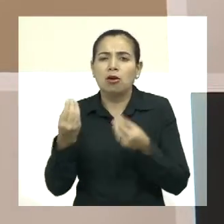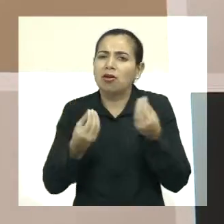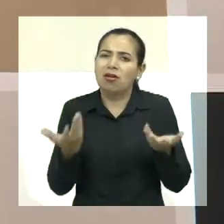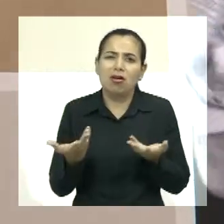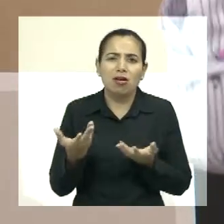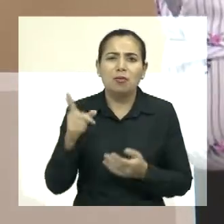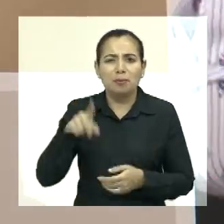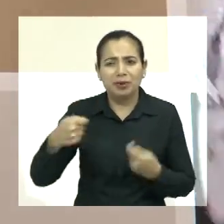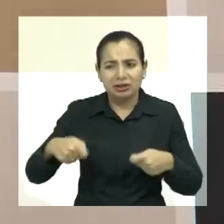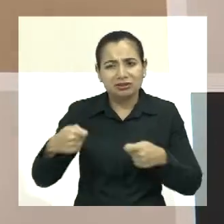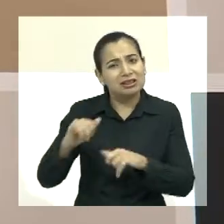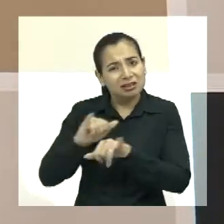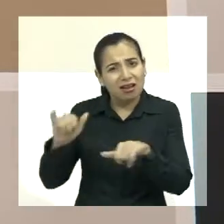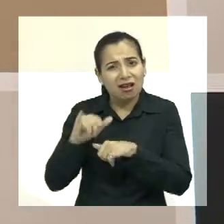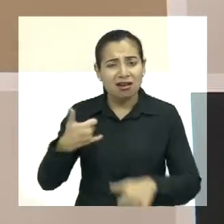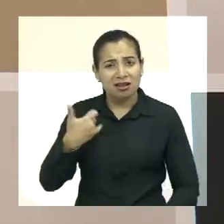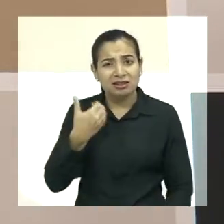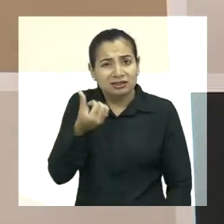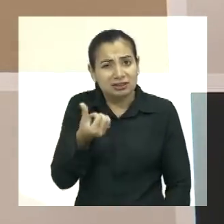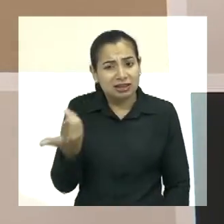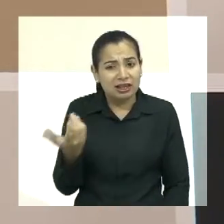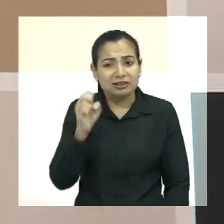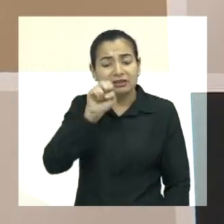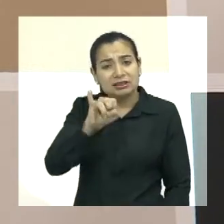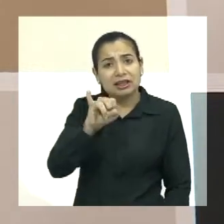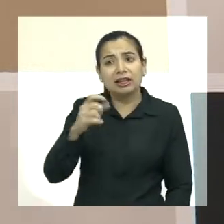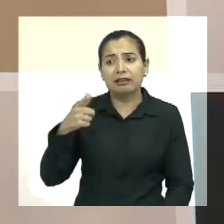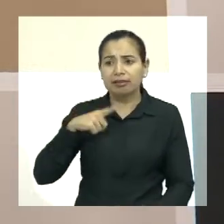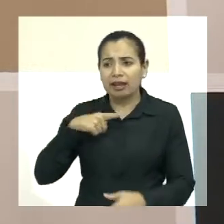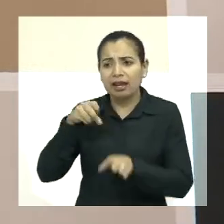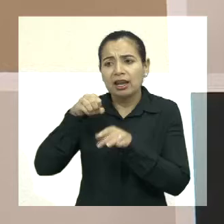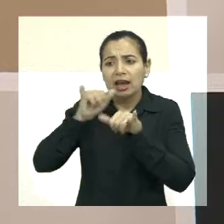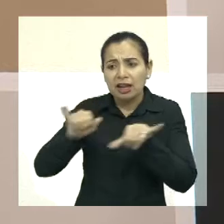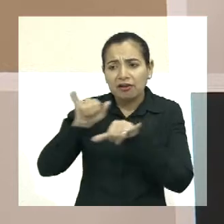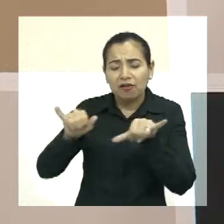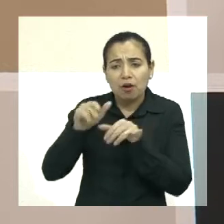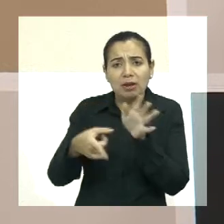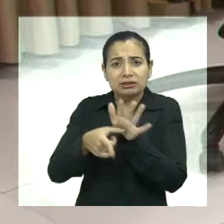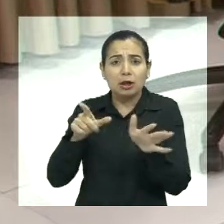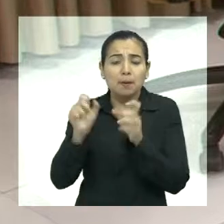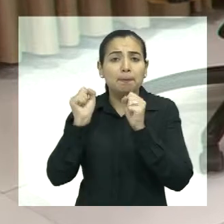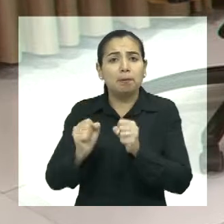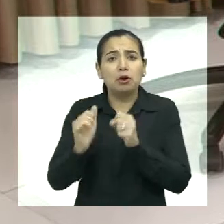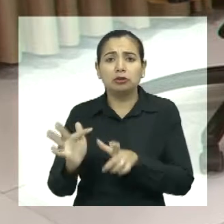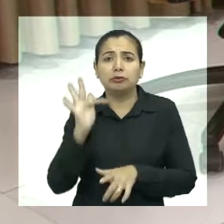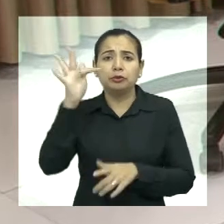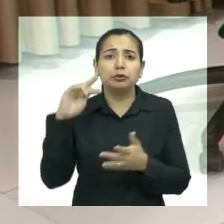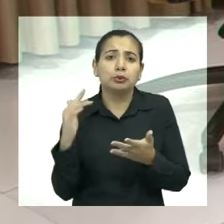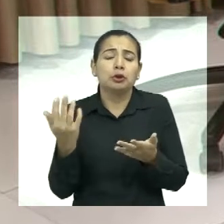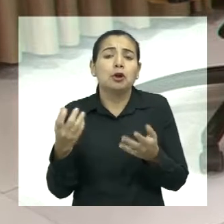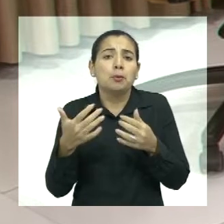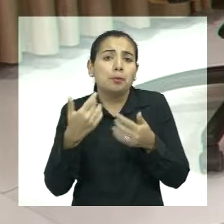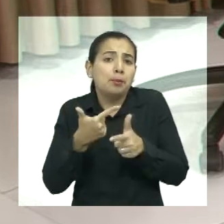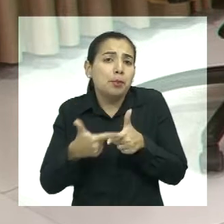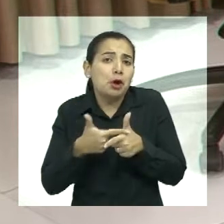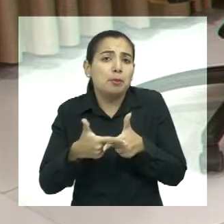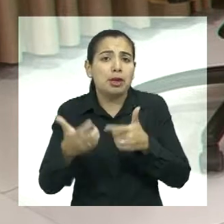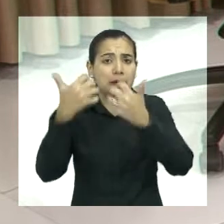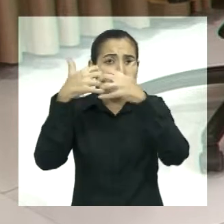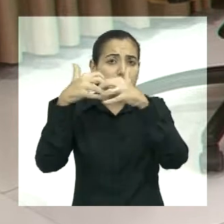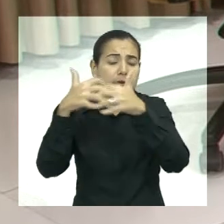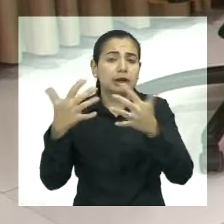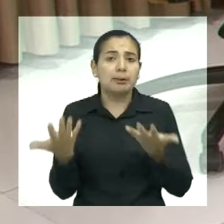erotização precoce, ela atrofia certas faculdades cerebrais, como o próprio doutor aqui exemplificou e mostrou para nós.